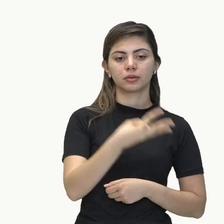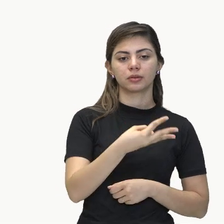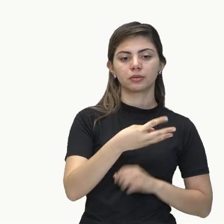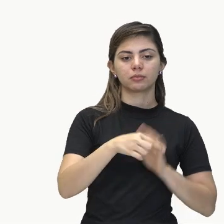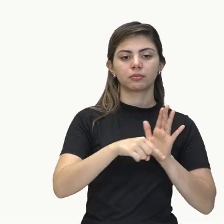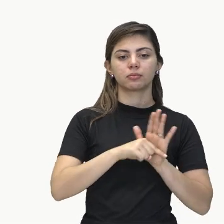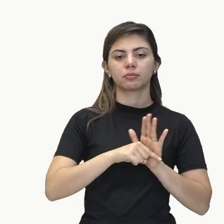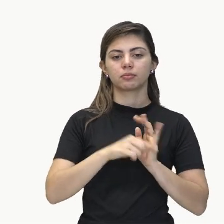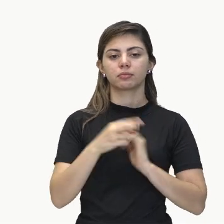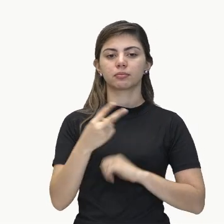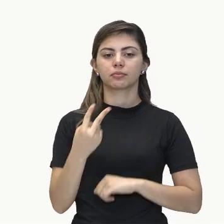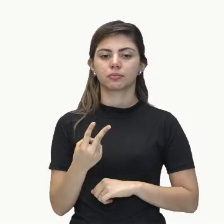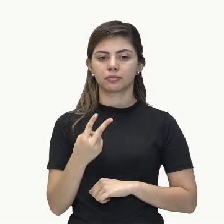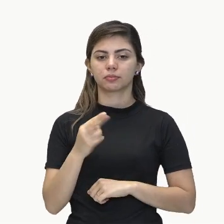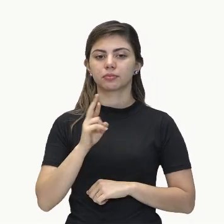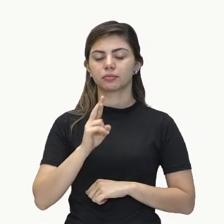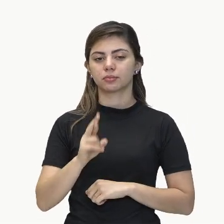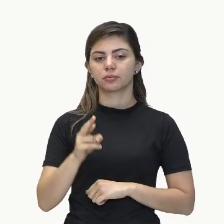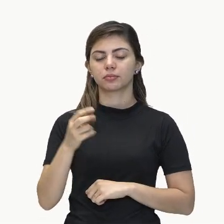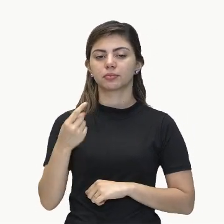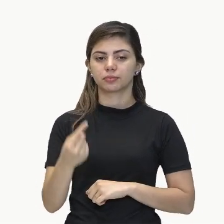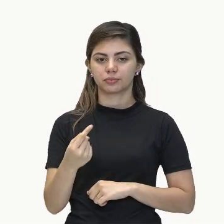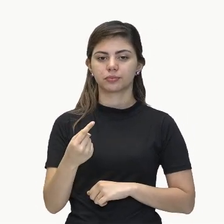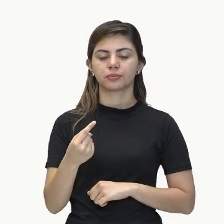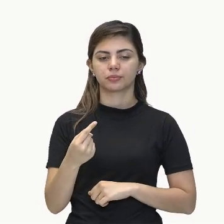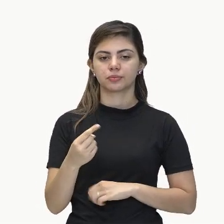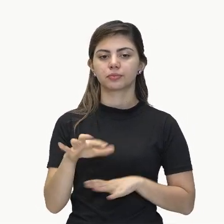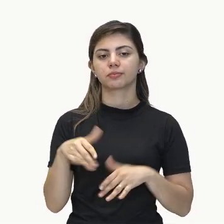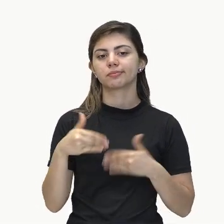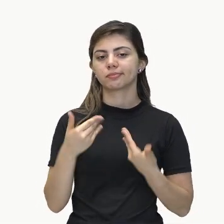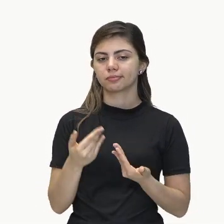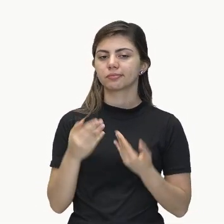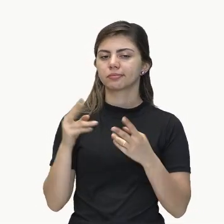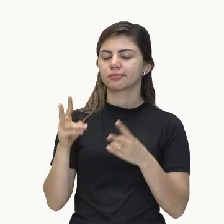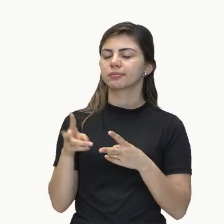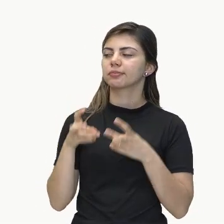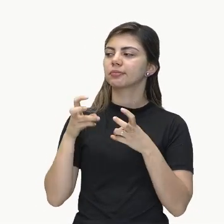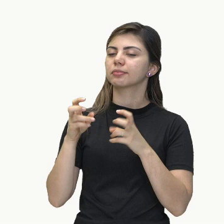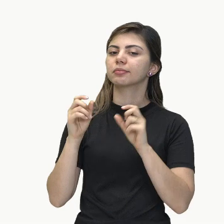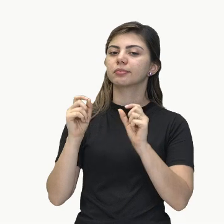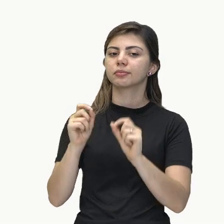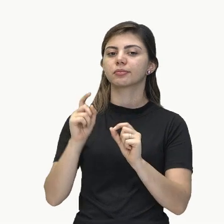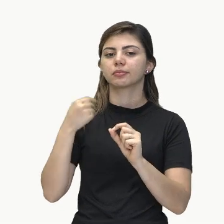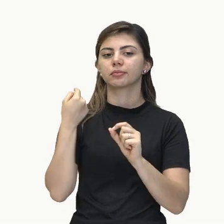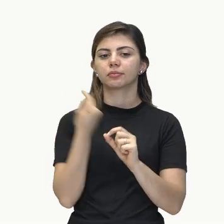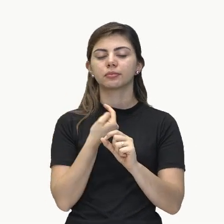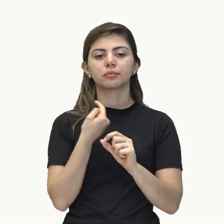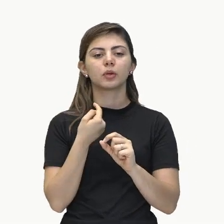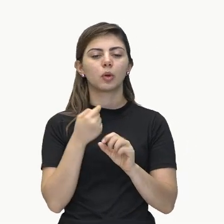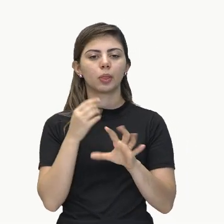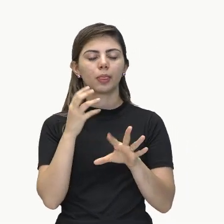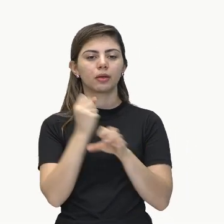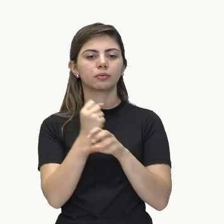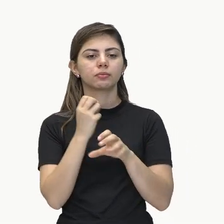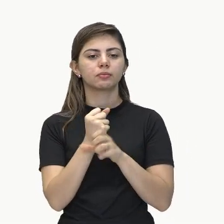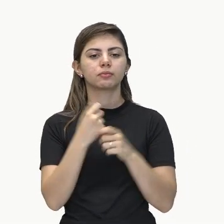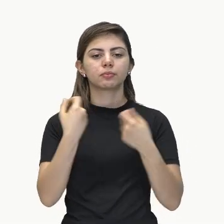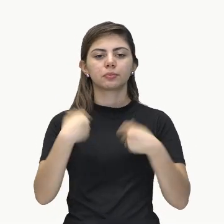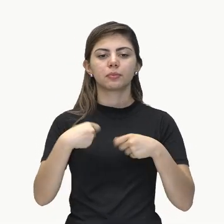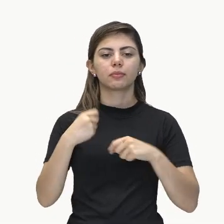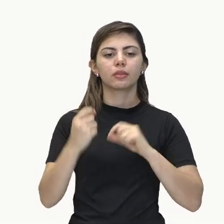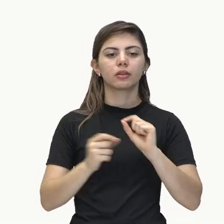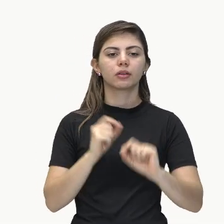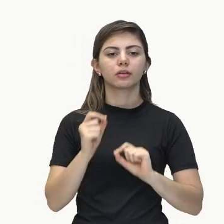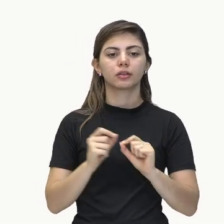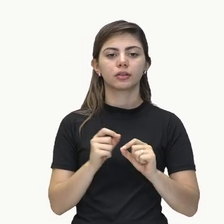menos 2 é 1. Então, observe que o conjunto solução, ele tem que tornar